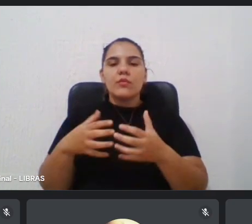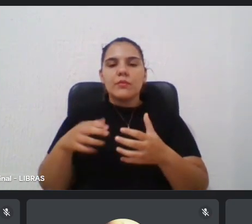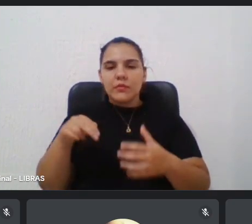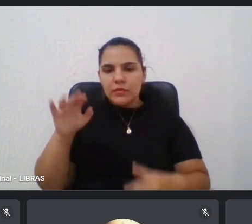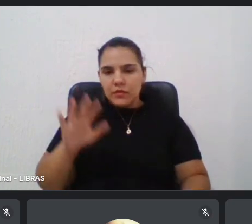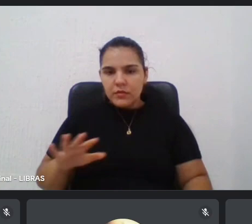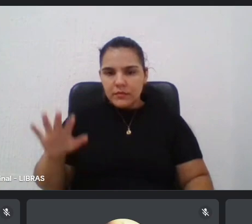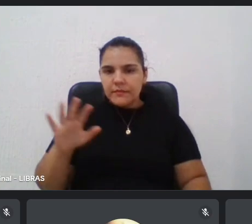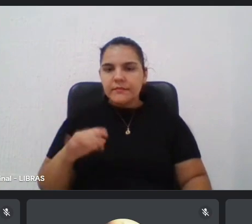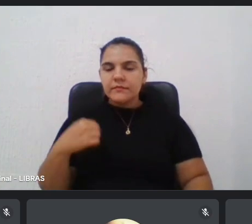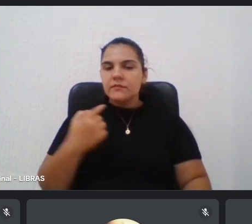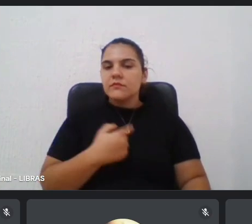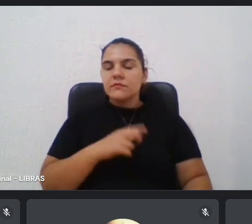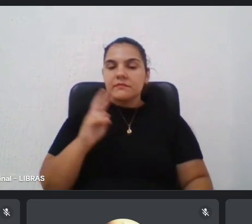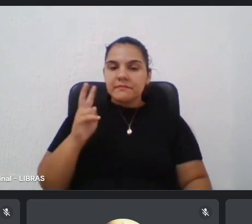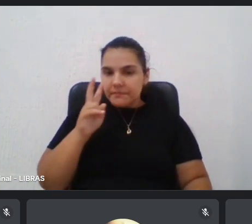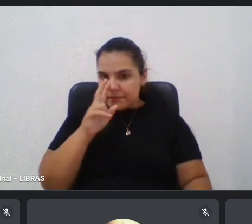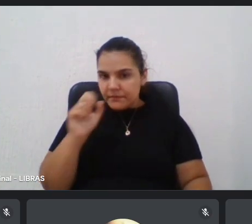eletrônica.